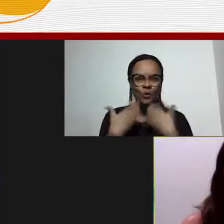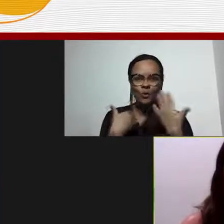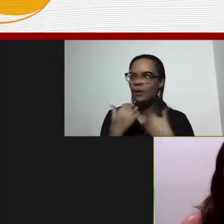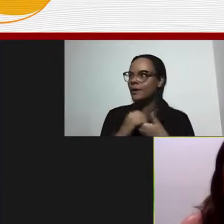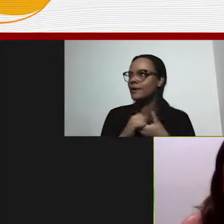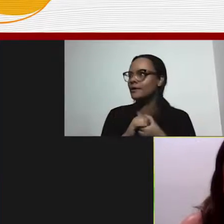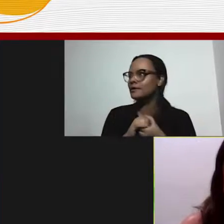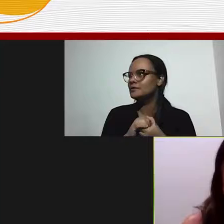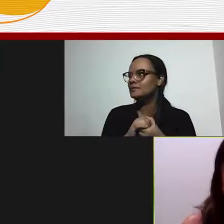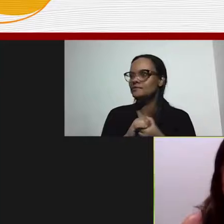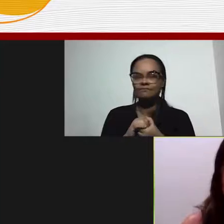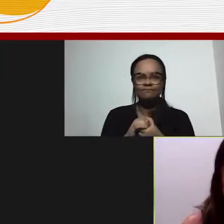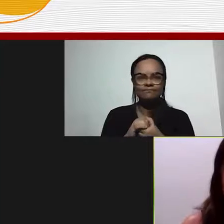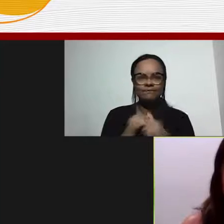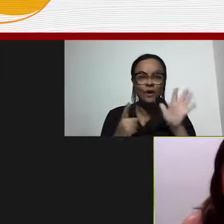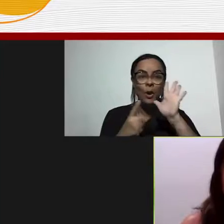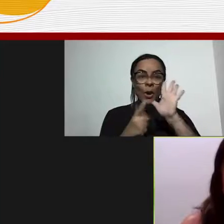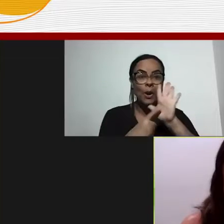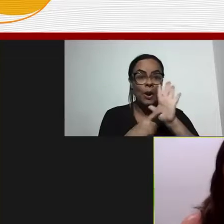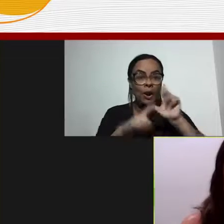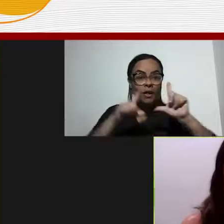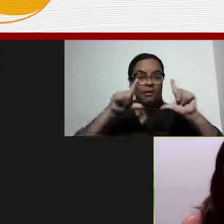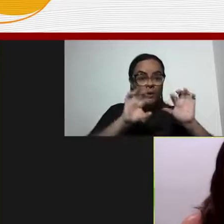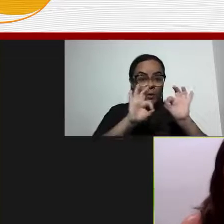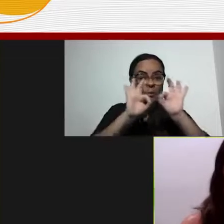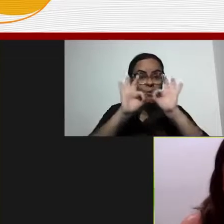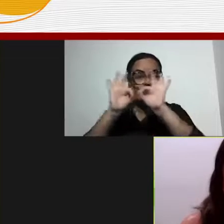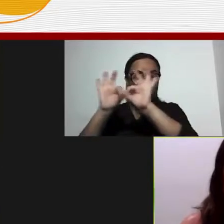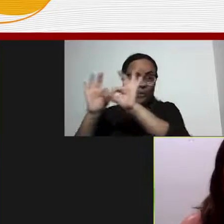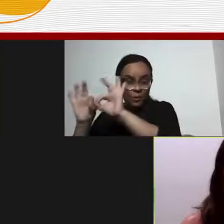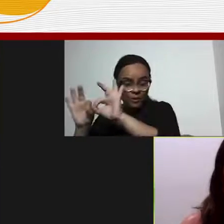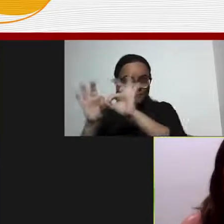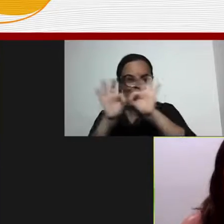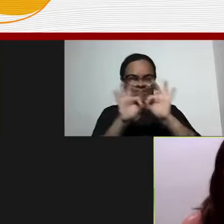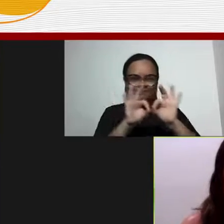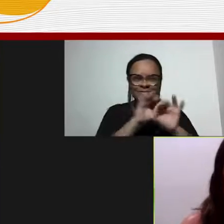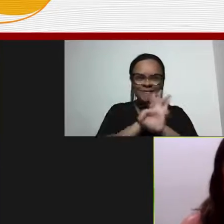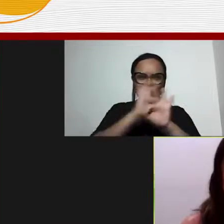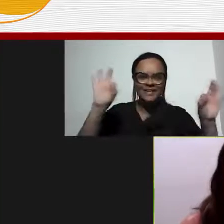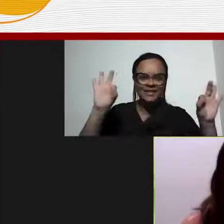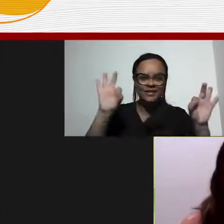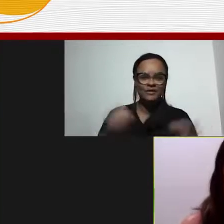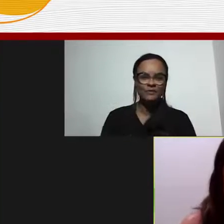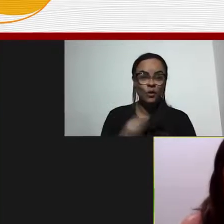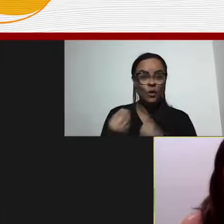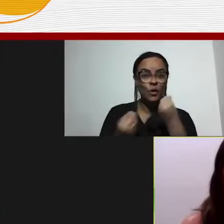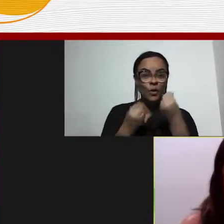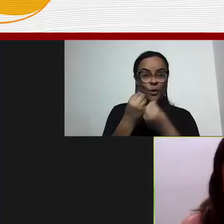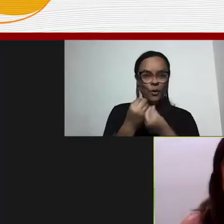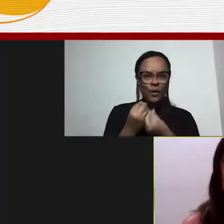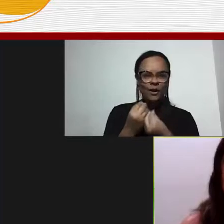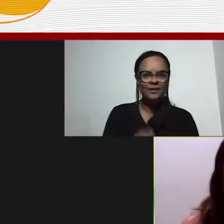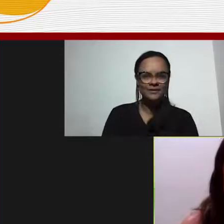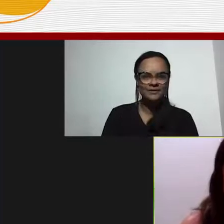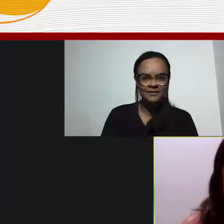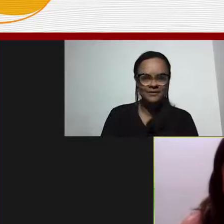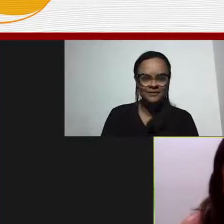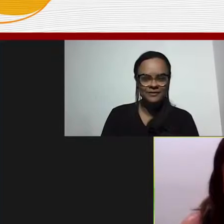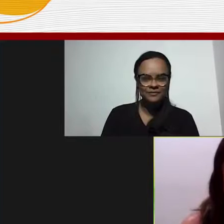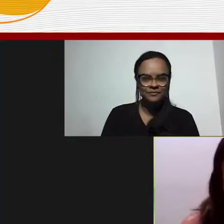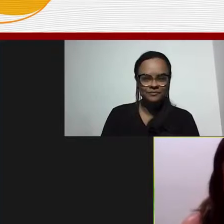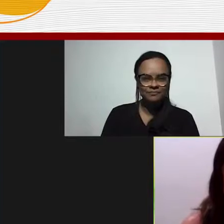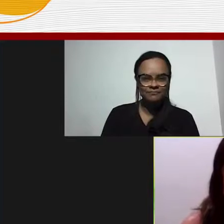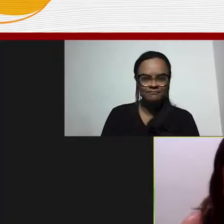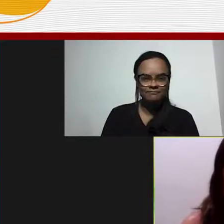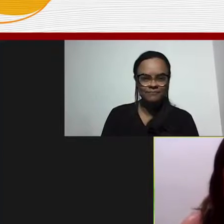a gente vai ver algumas imagens lá desse momento único e incrível. Como foi para você fazer a abertura aí